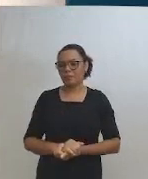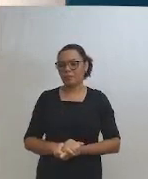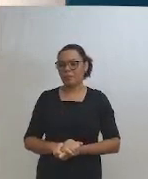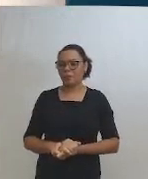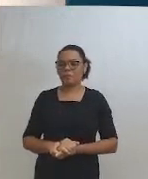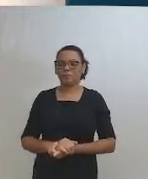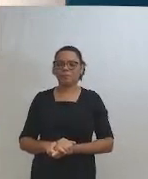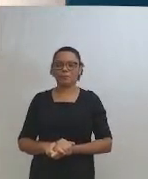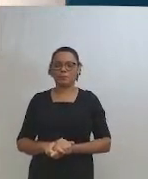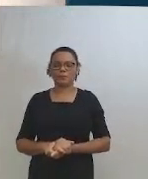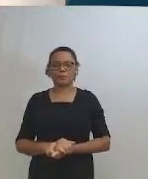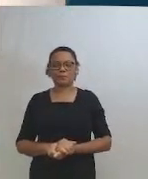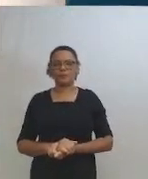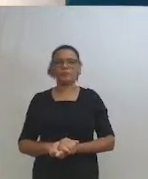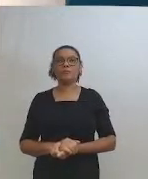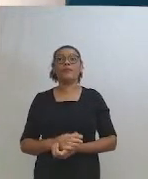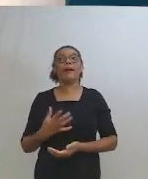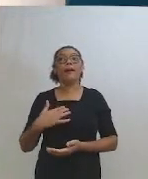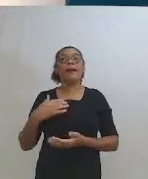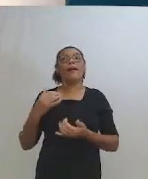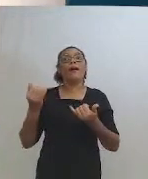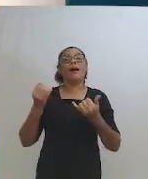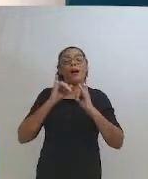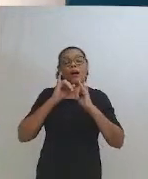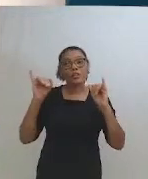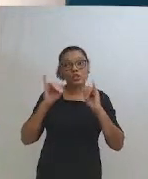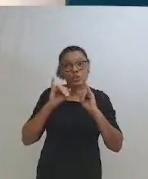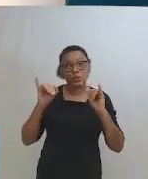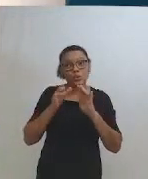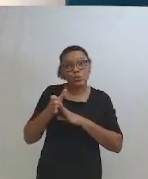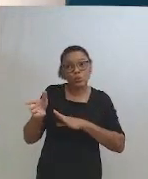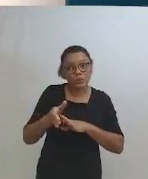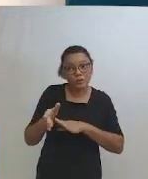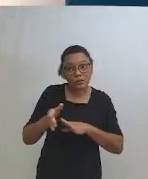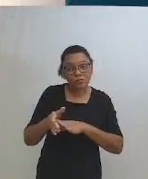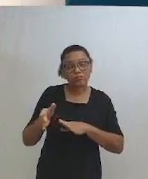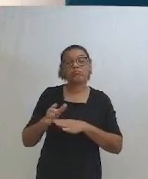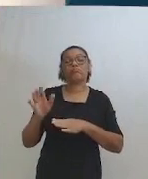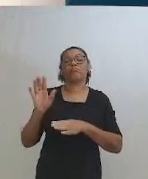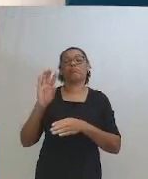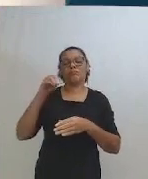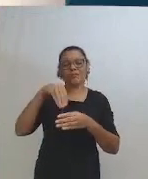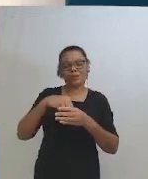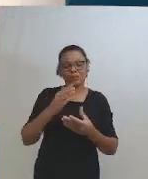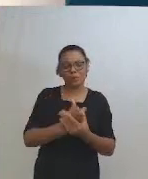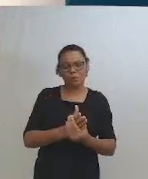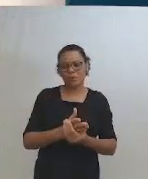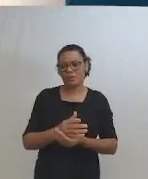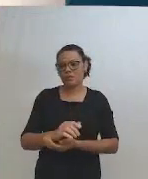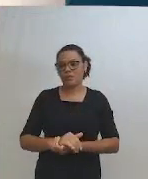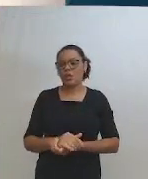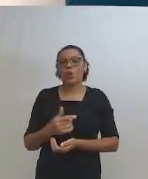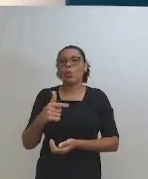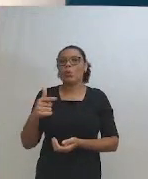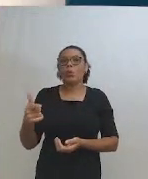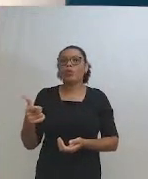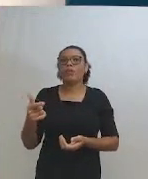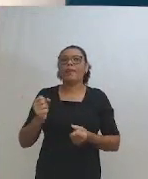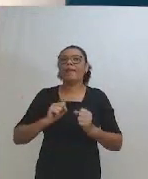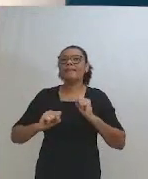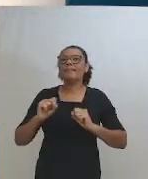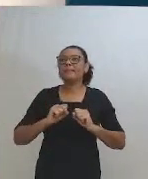a instrução processual, como já afirmei aqui, não exista expectativa de início, porque até